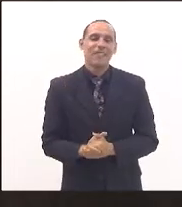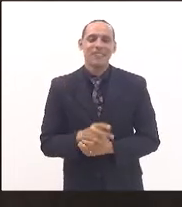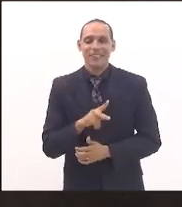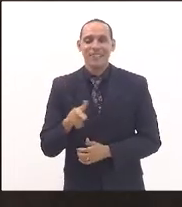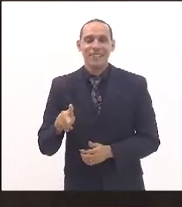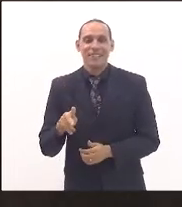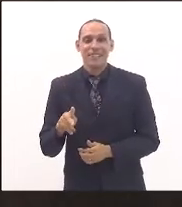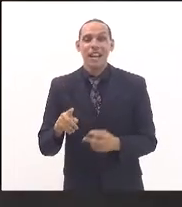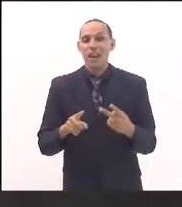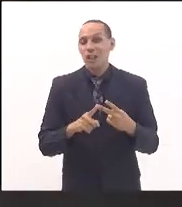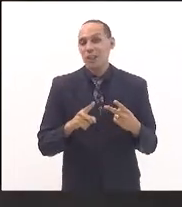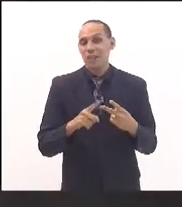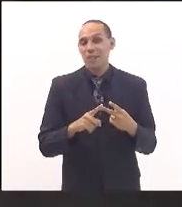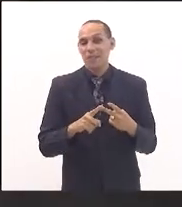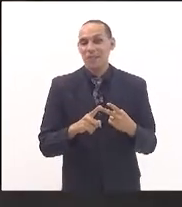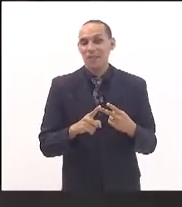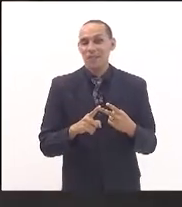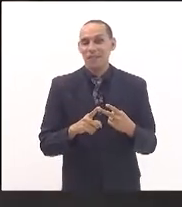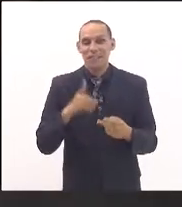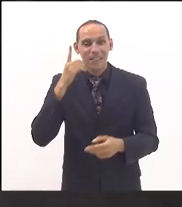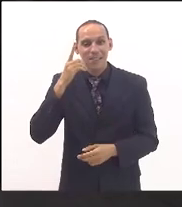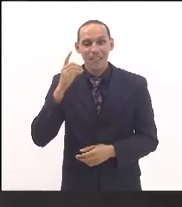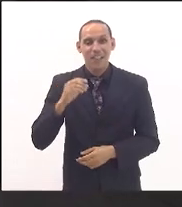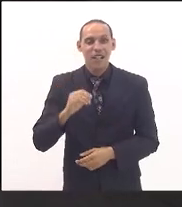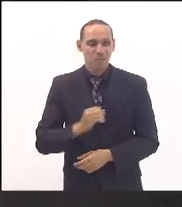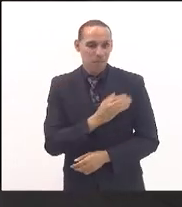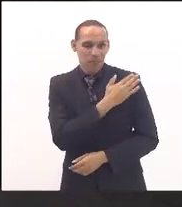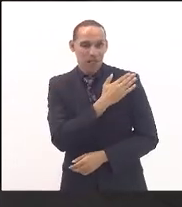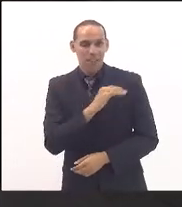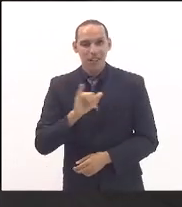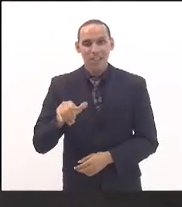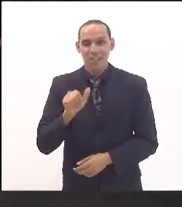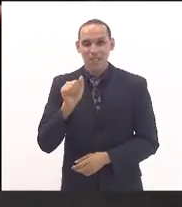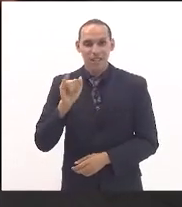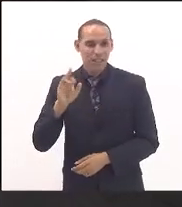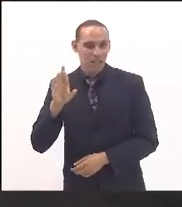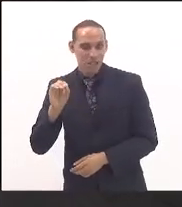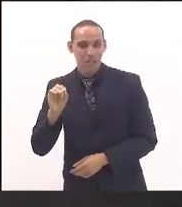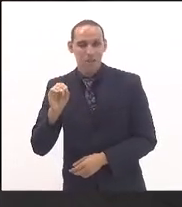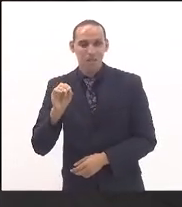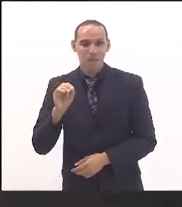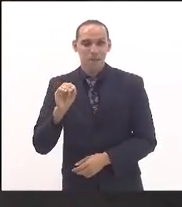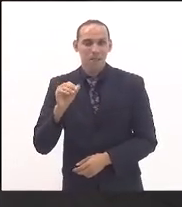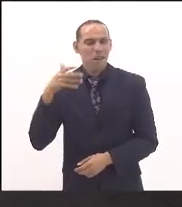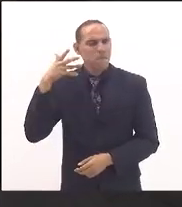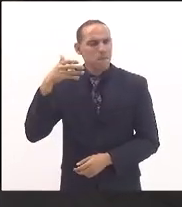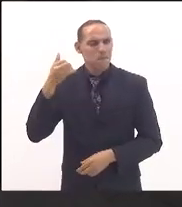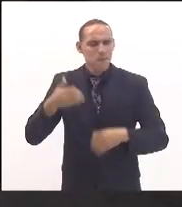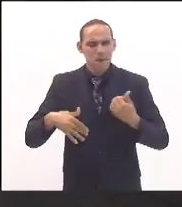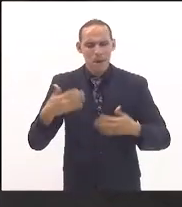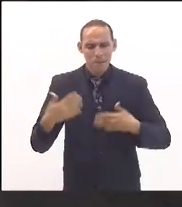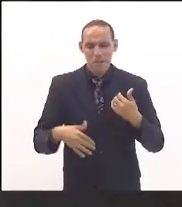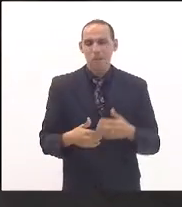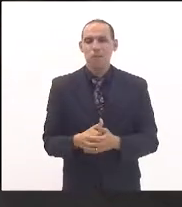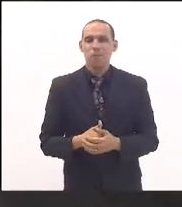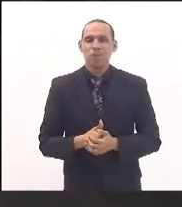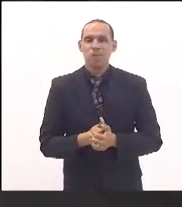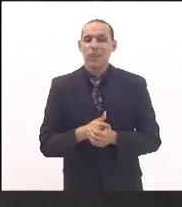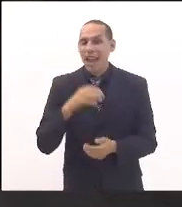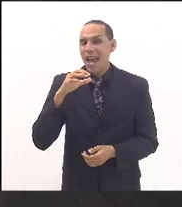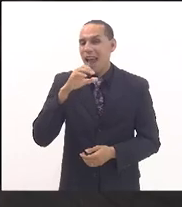o segundo Deputado Coronel Jairo em abril a fala dele